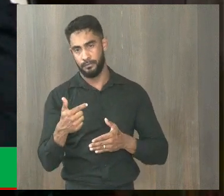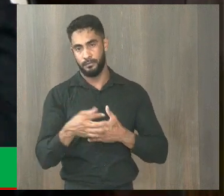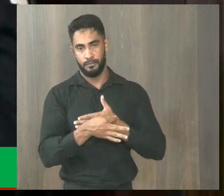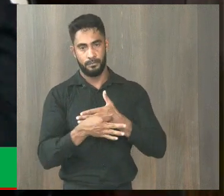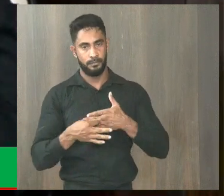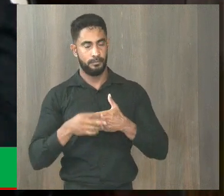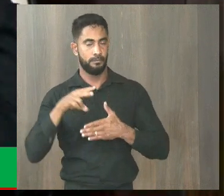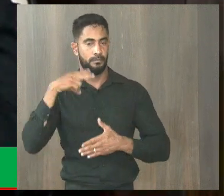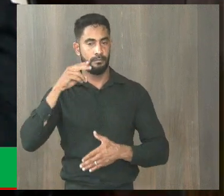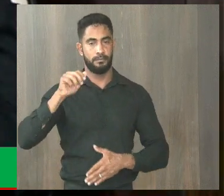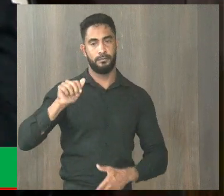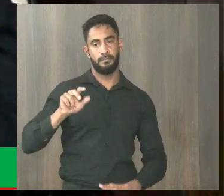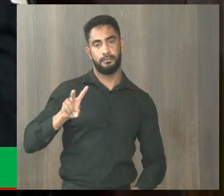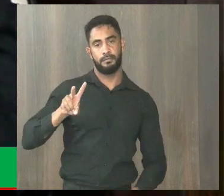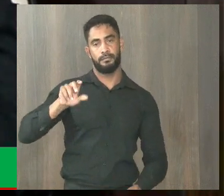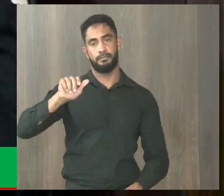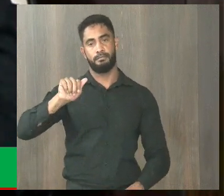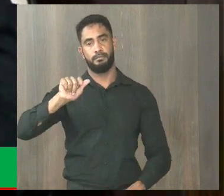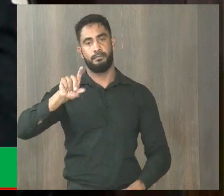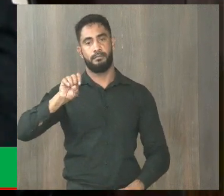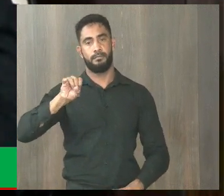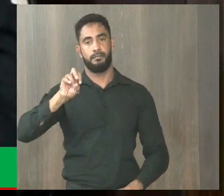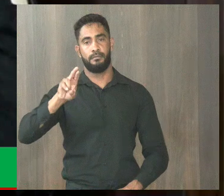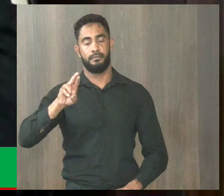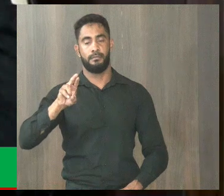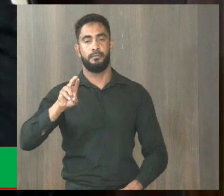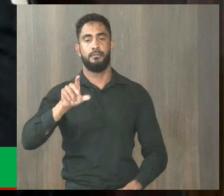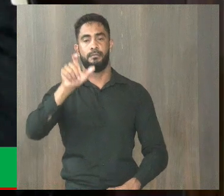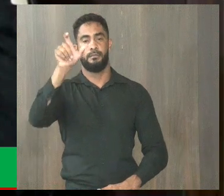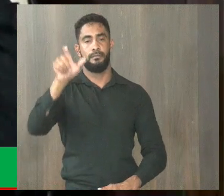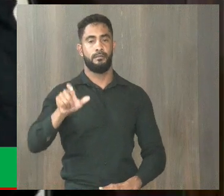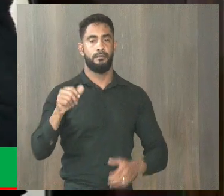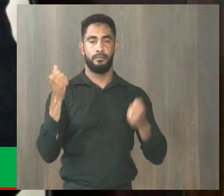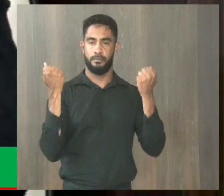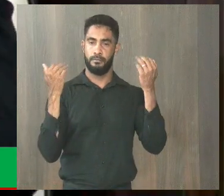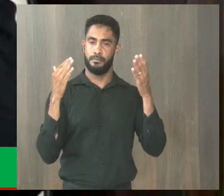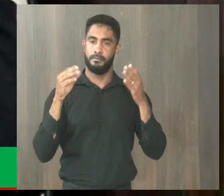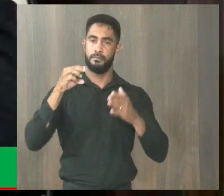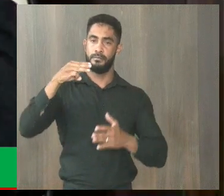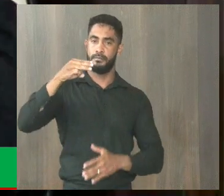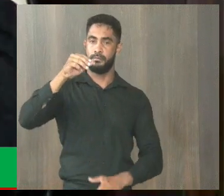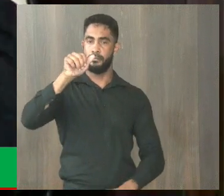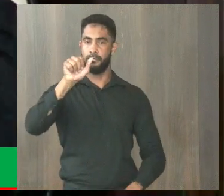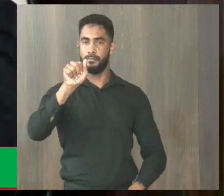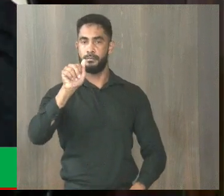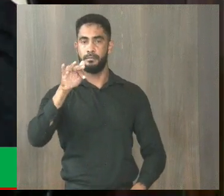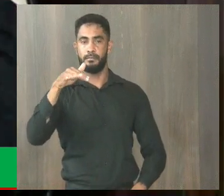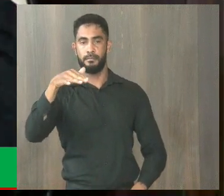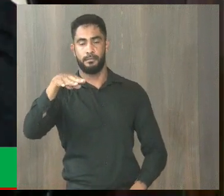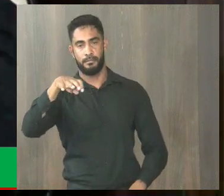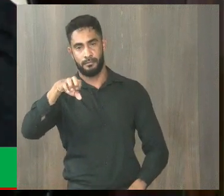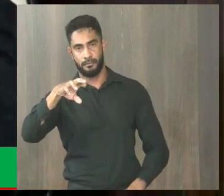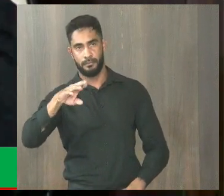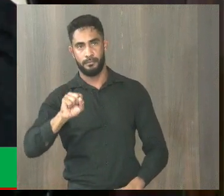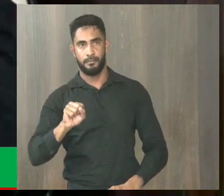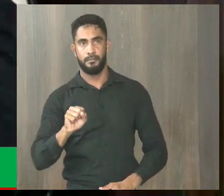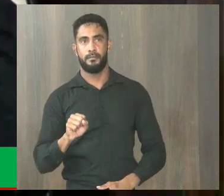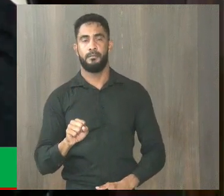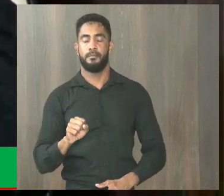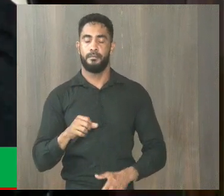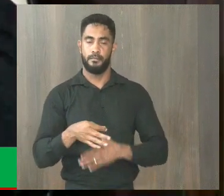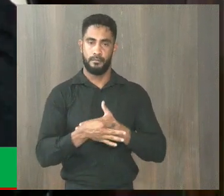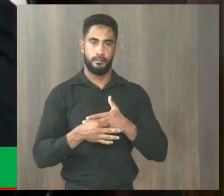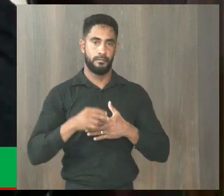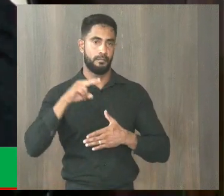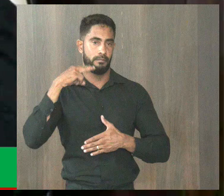Valdeir do Leilão. Moção de aplausos com o senhor Marcirley Lima Pereira. Requerimento 093/2024, de autoria do